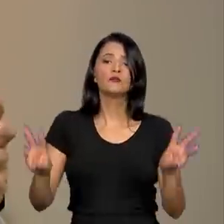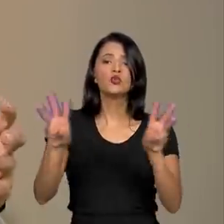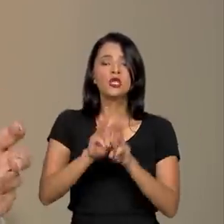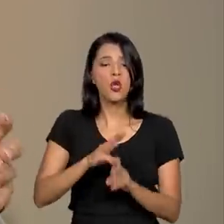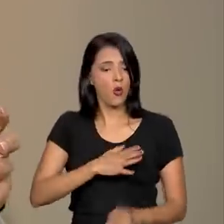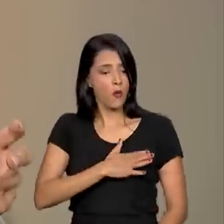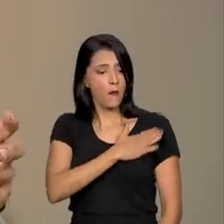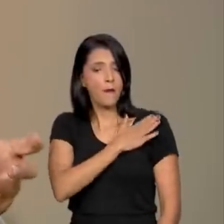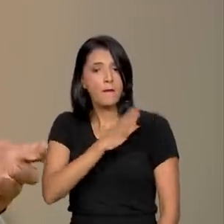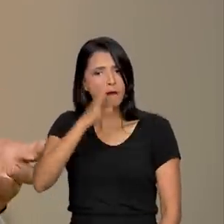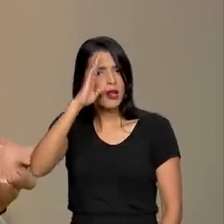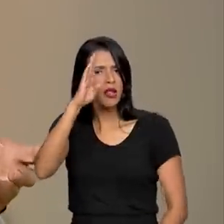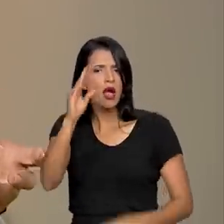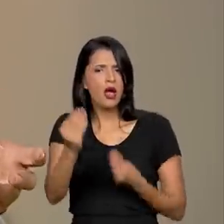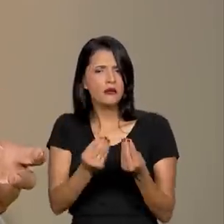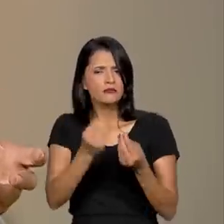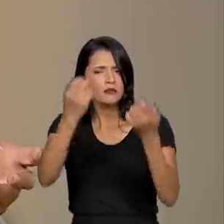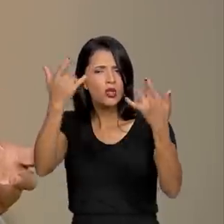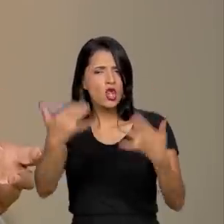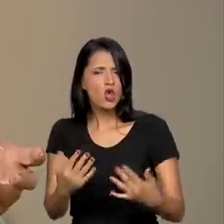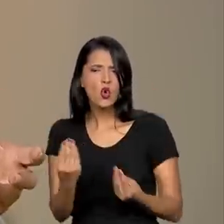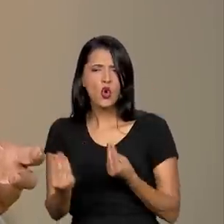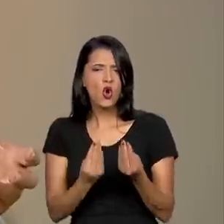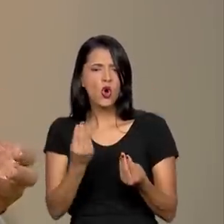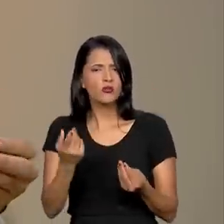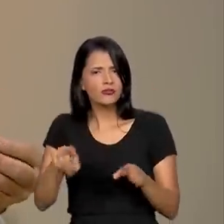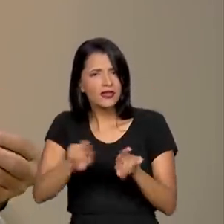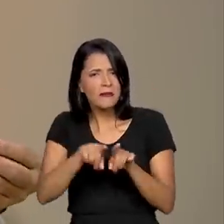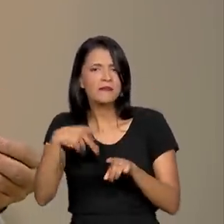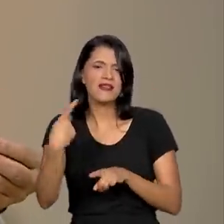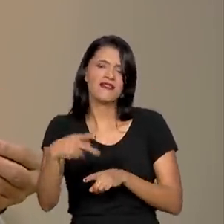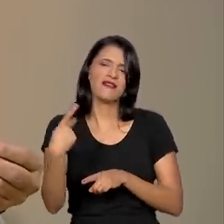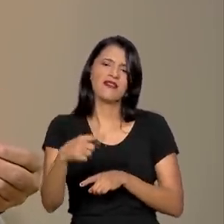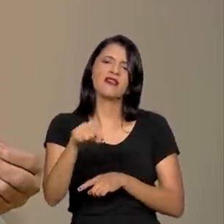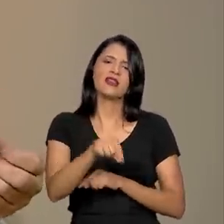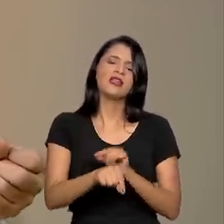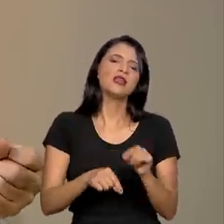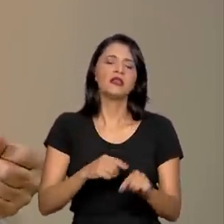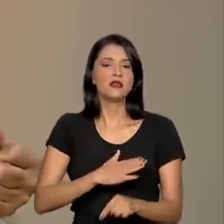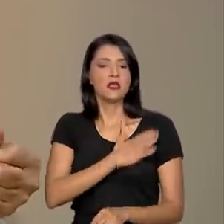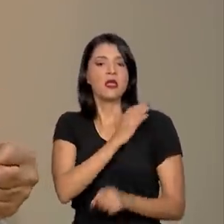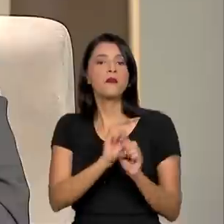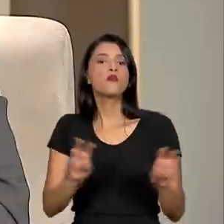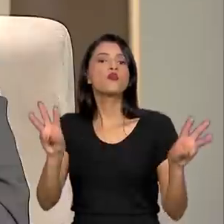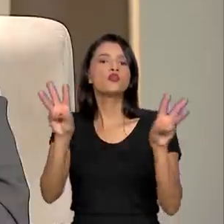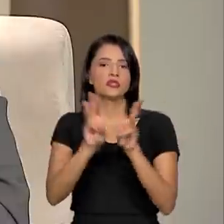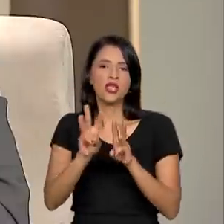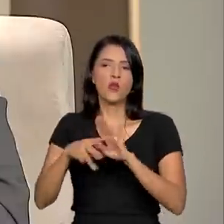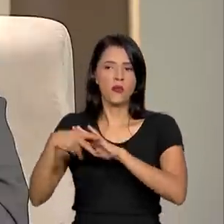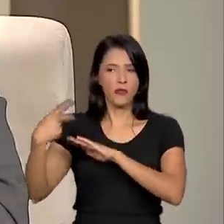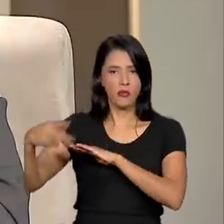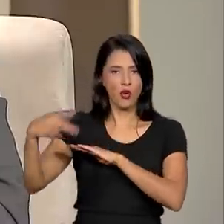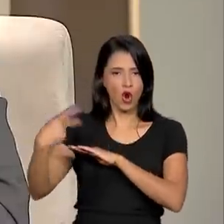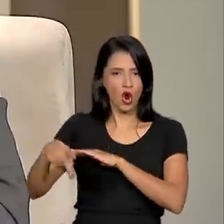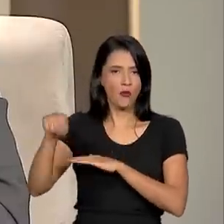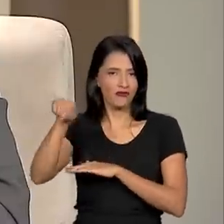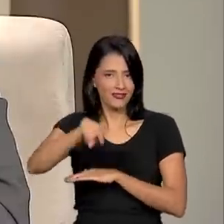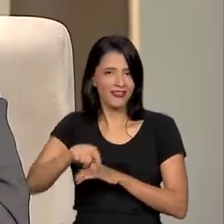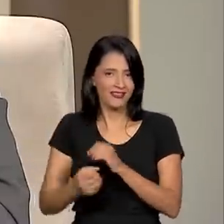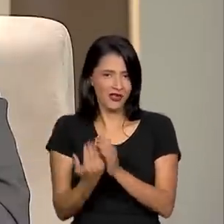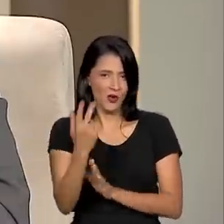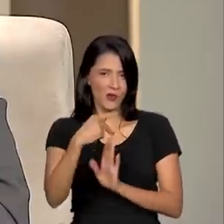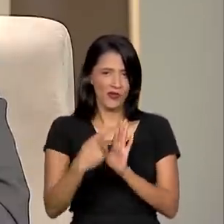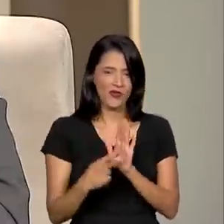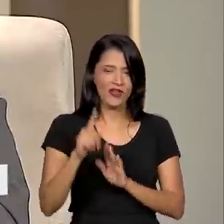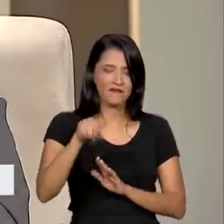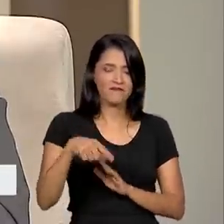foi o desenvolvimento desse circuito de museus militares, que foi uma das iniciativas também do IBRAM, né? Eu cheguei ao IBRAM há